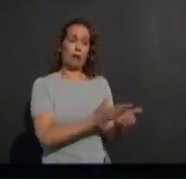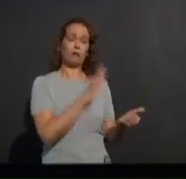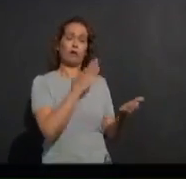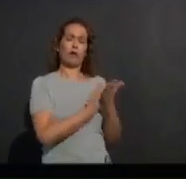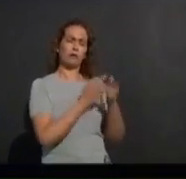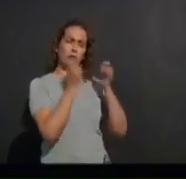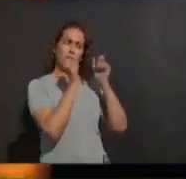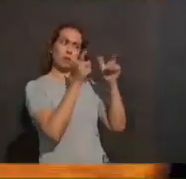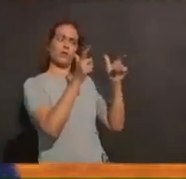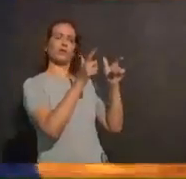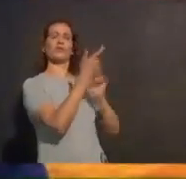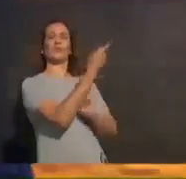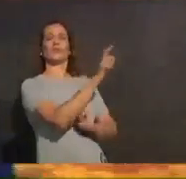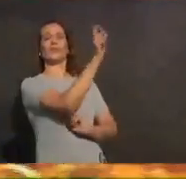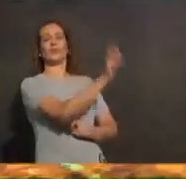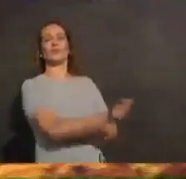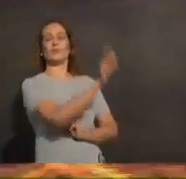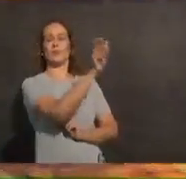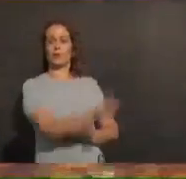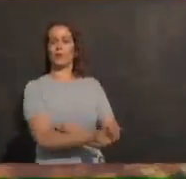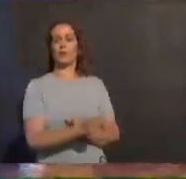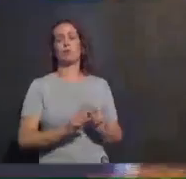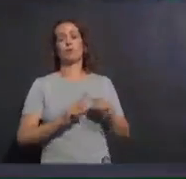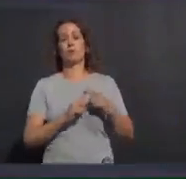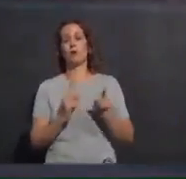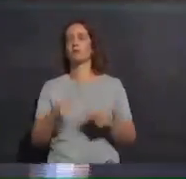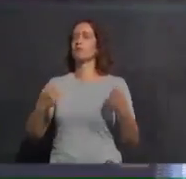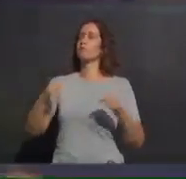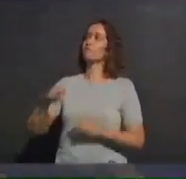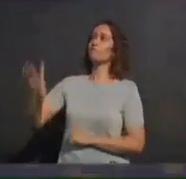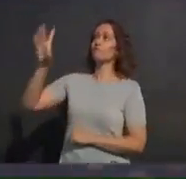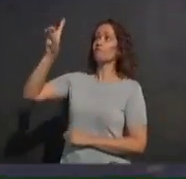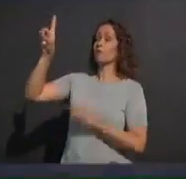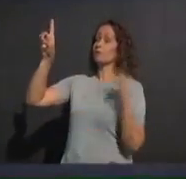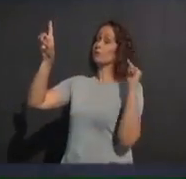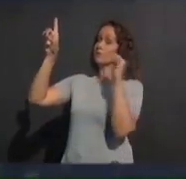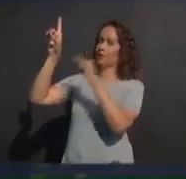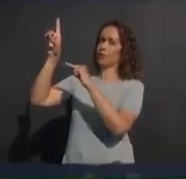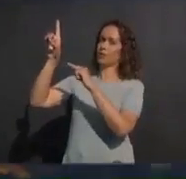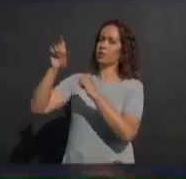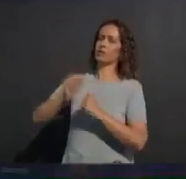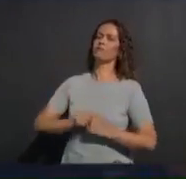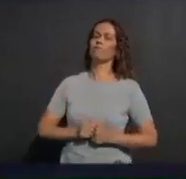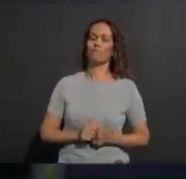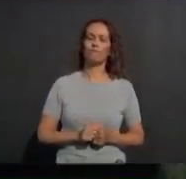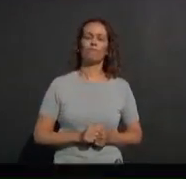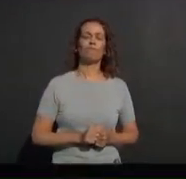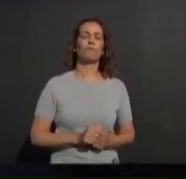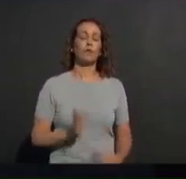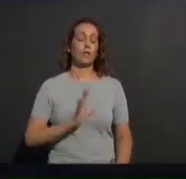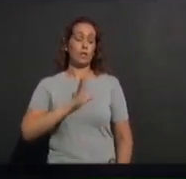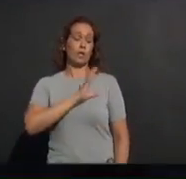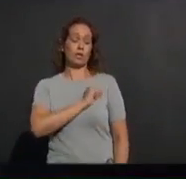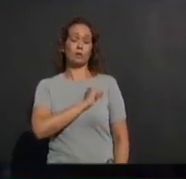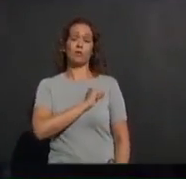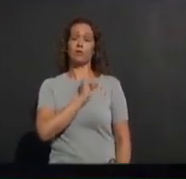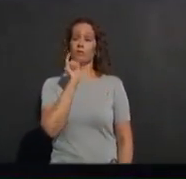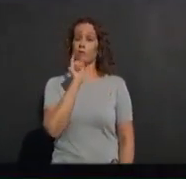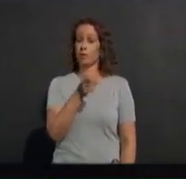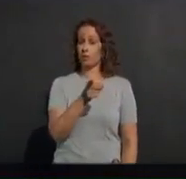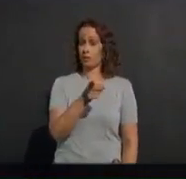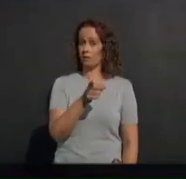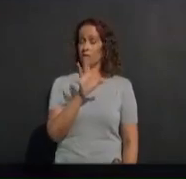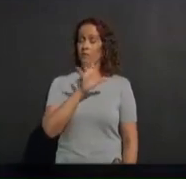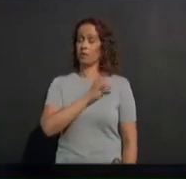Expectativas essas que deveriam ser colocadas no Senhor. O texto está dizendo: ame você, ame o próximo, mas com